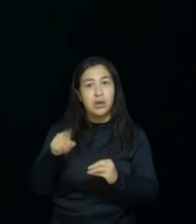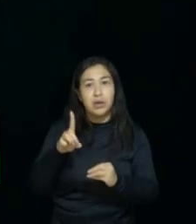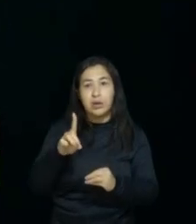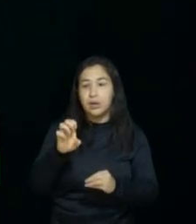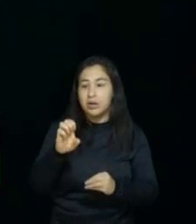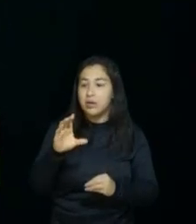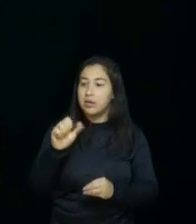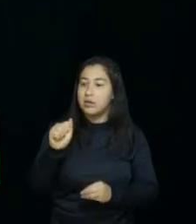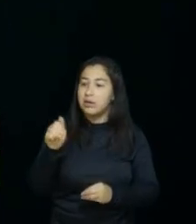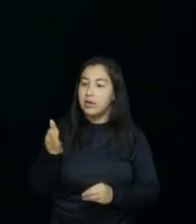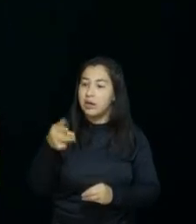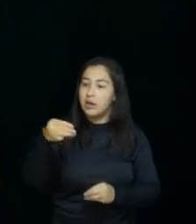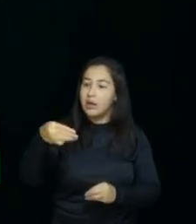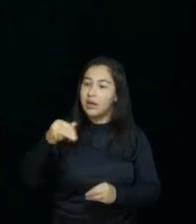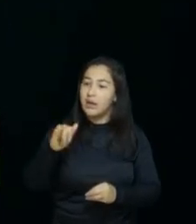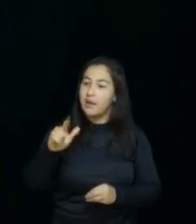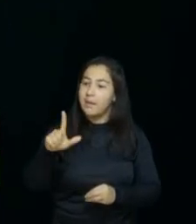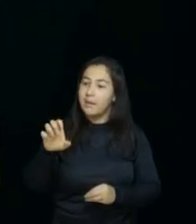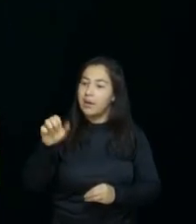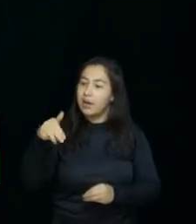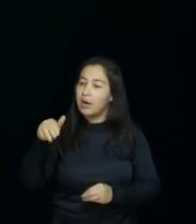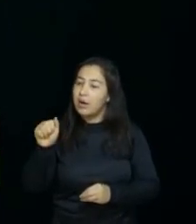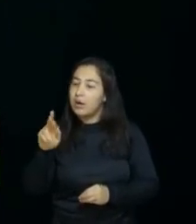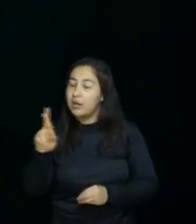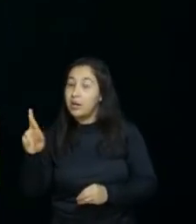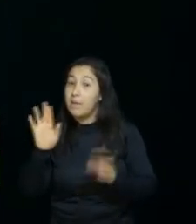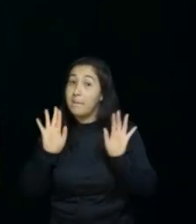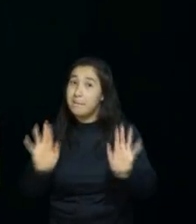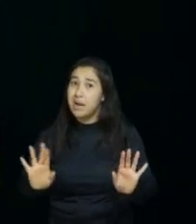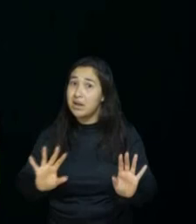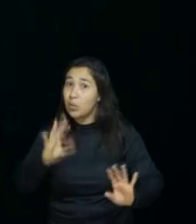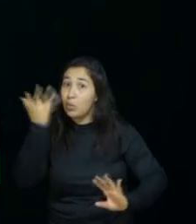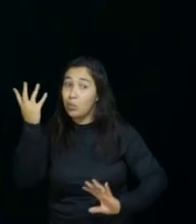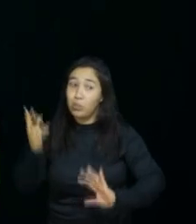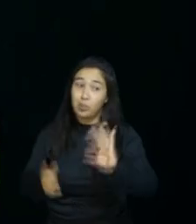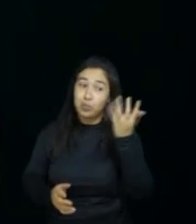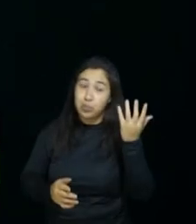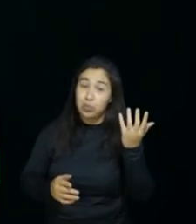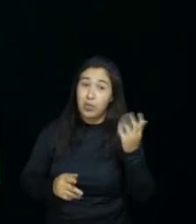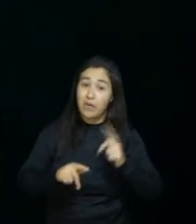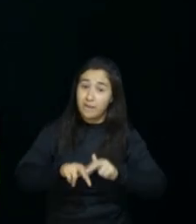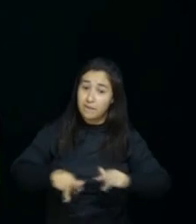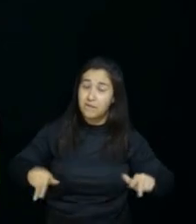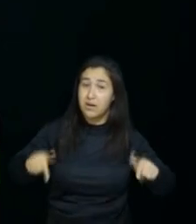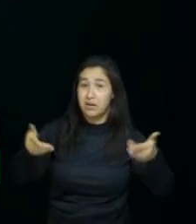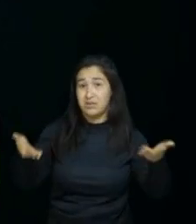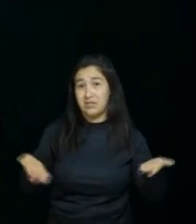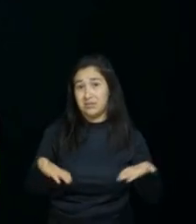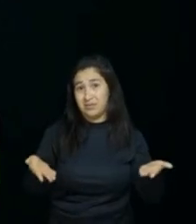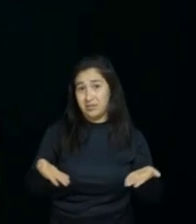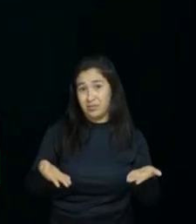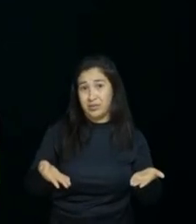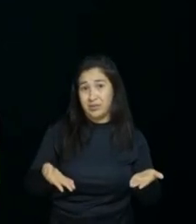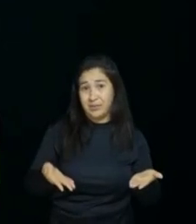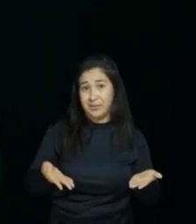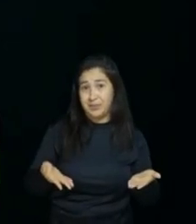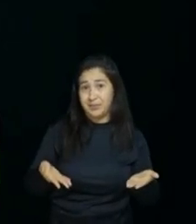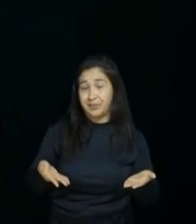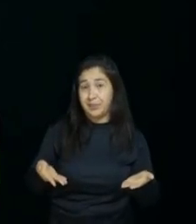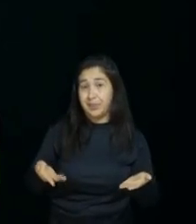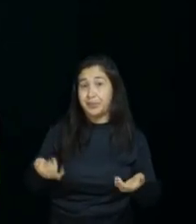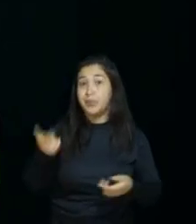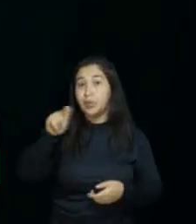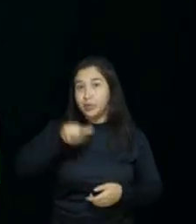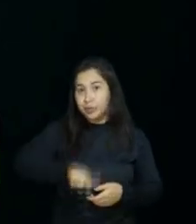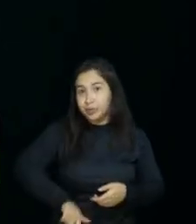com os fatores climáticos e mudanças climáticas nos últimos tempos, essa revisão não existiu. Então, o cálculo